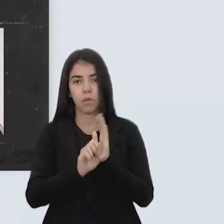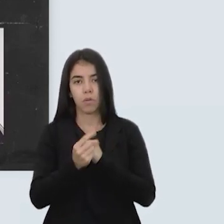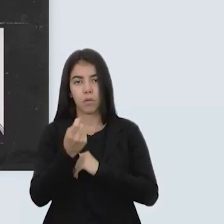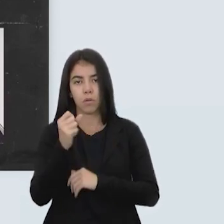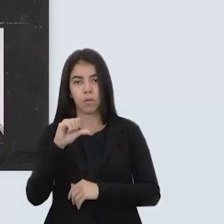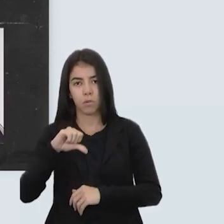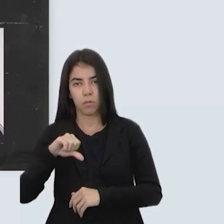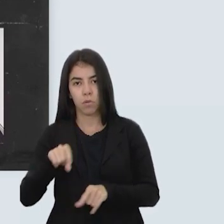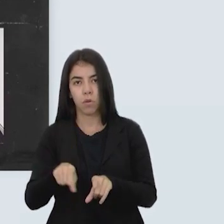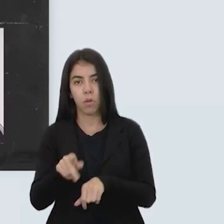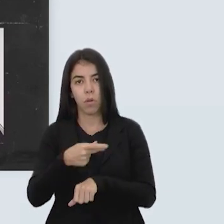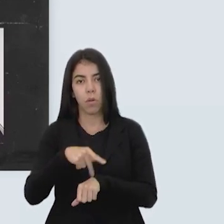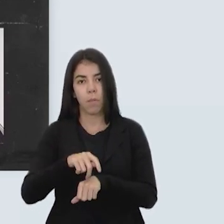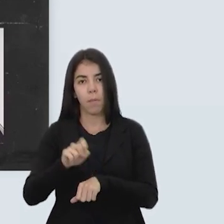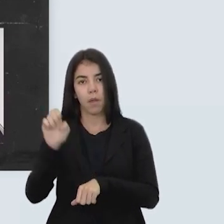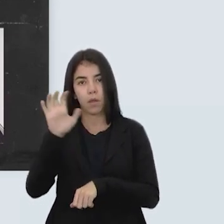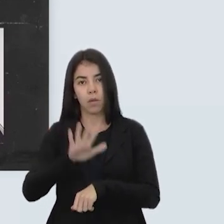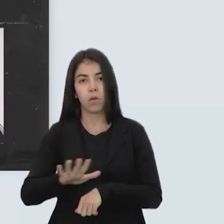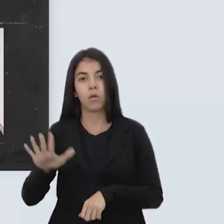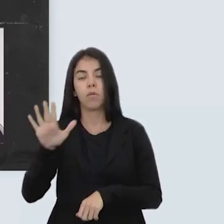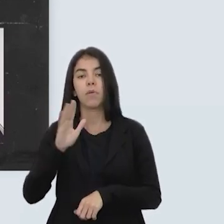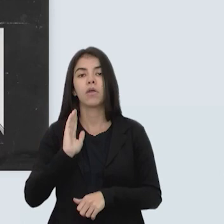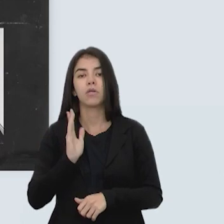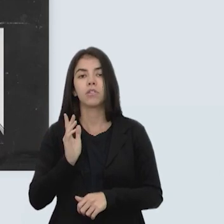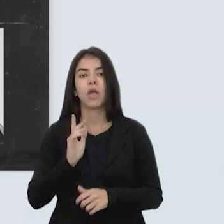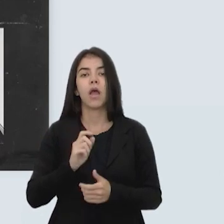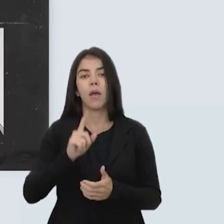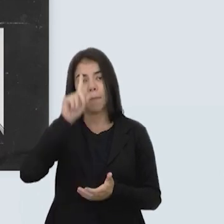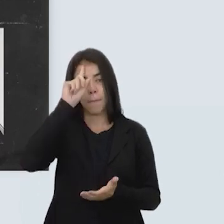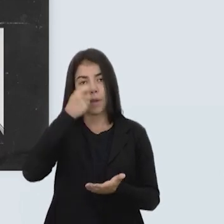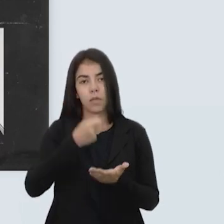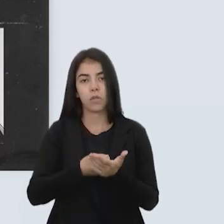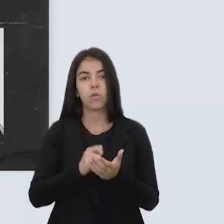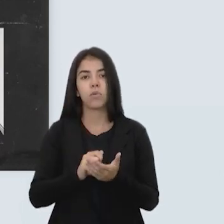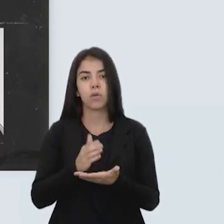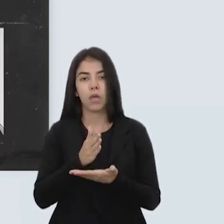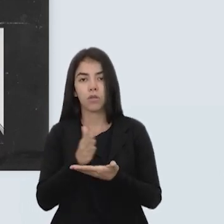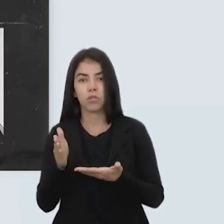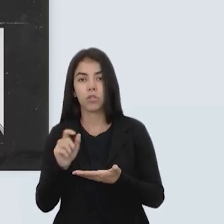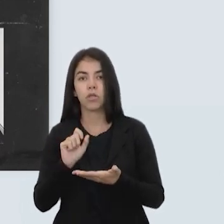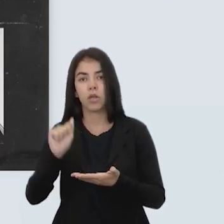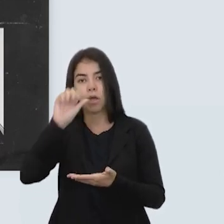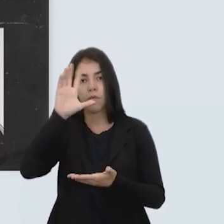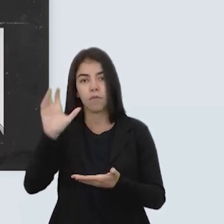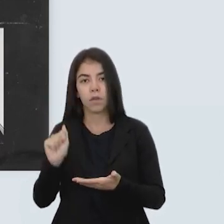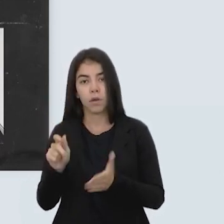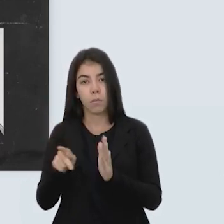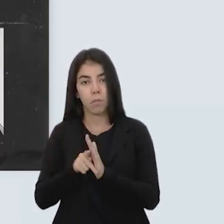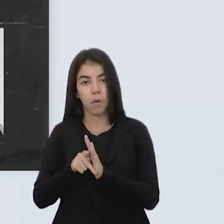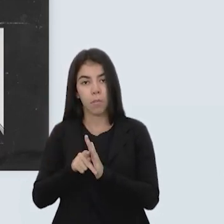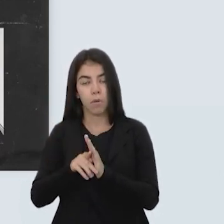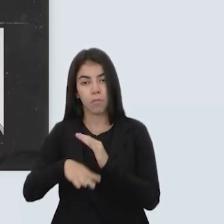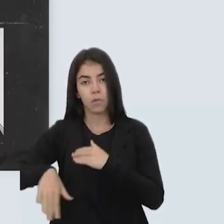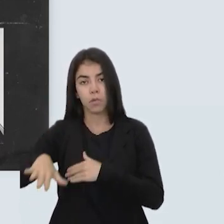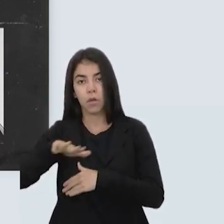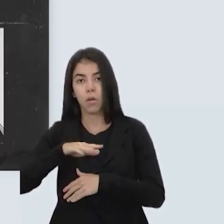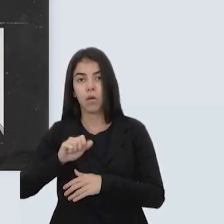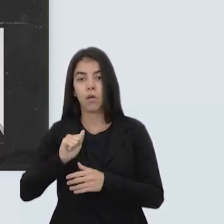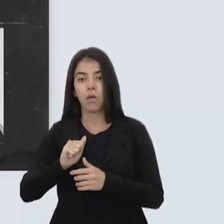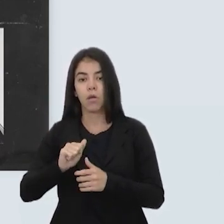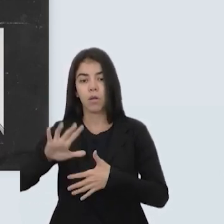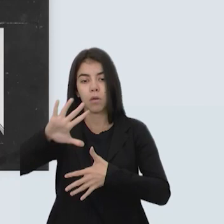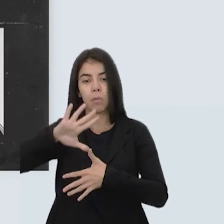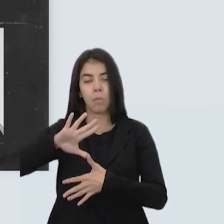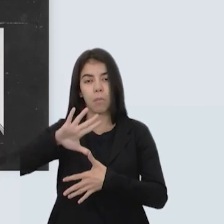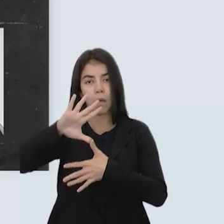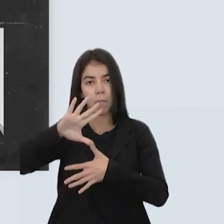XIX, os países europeus simplesmente decidiram dividir o continente africano entre eles. Eles literalmente pegaram o mapa da